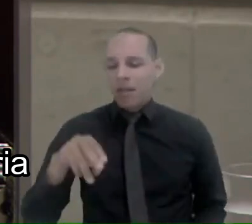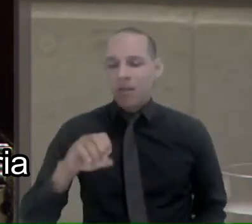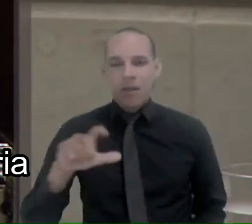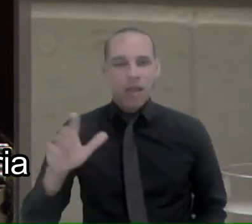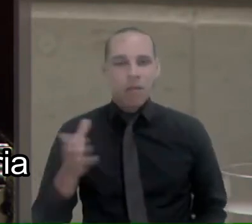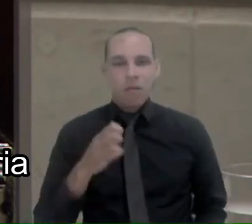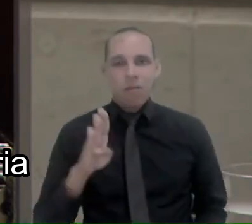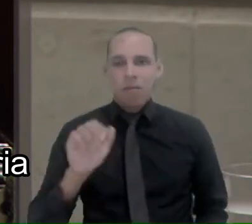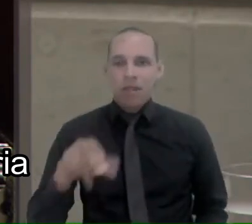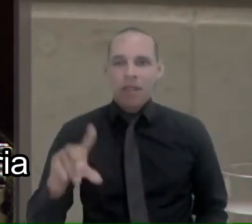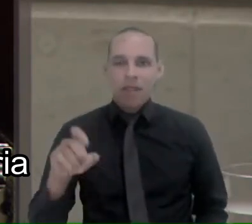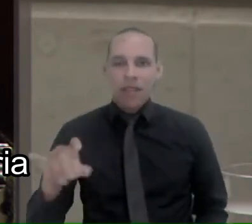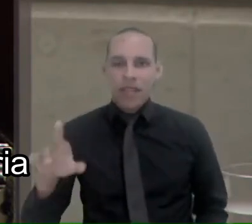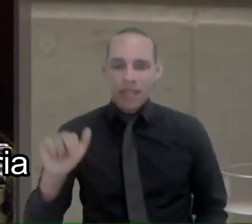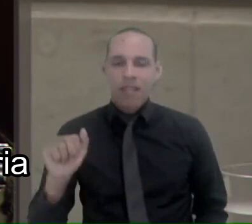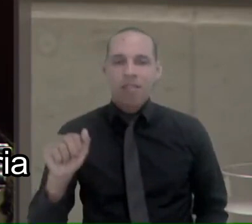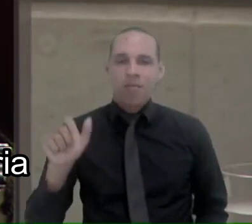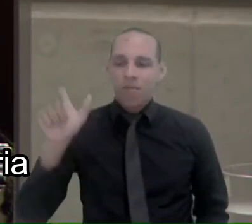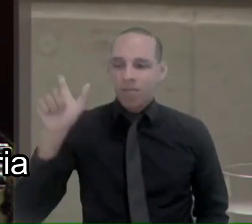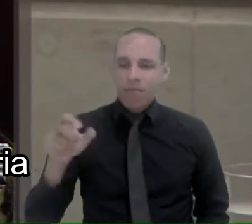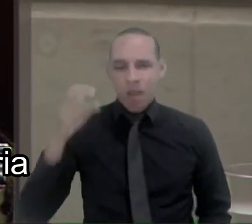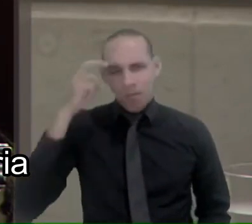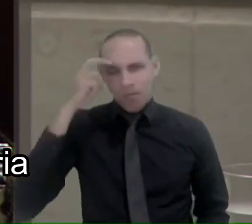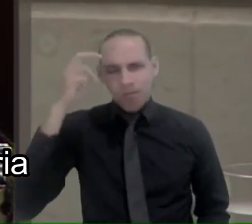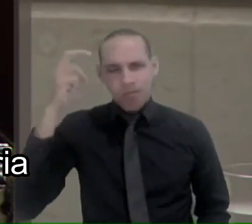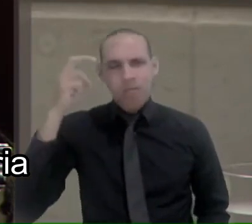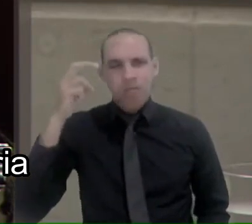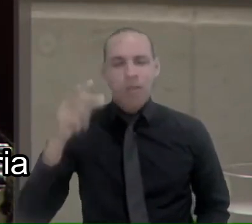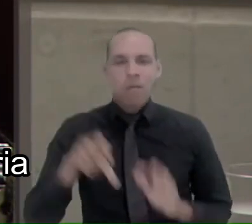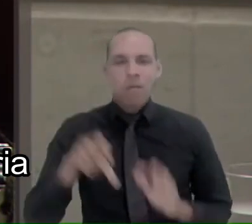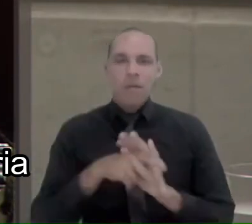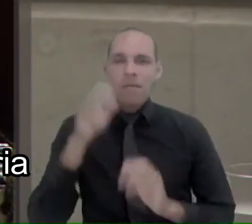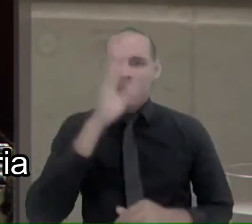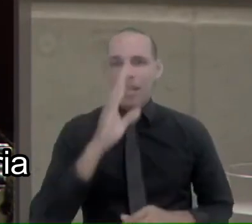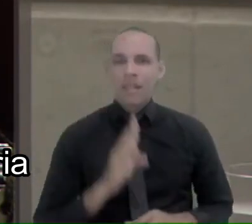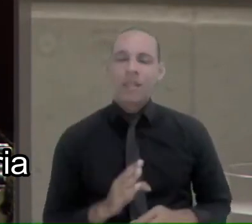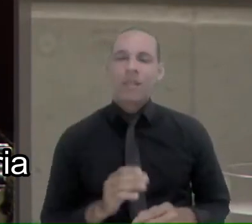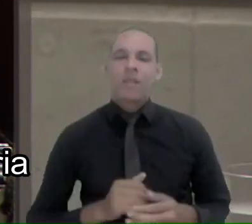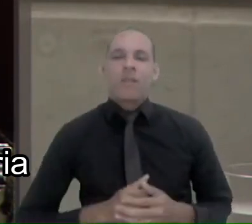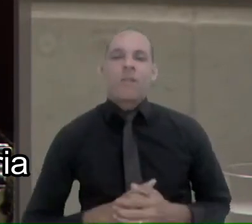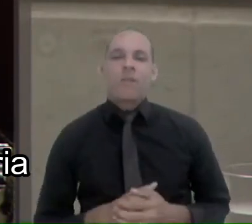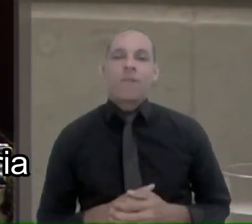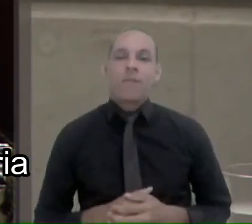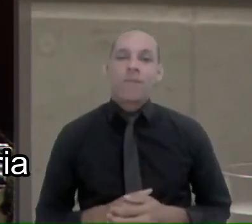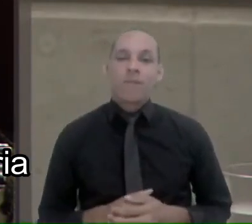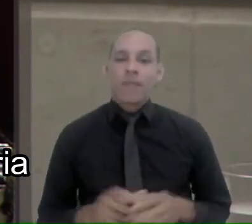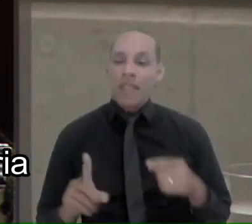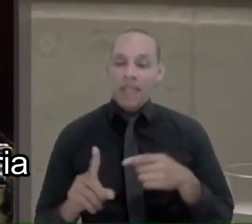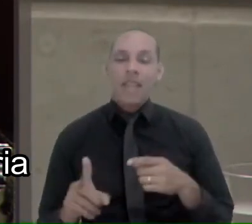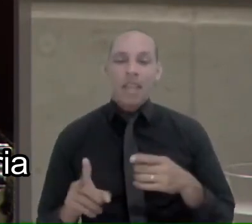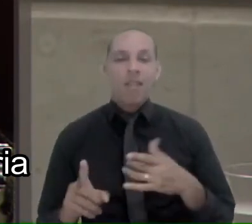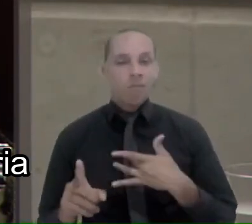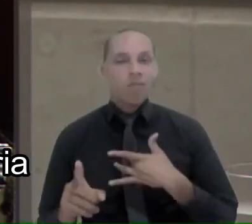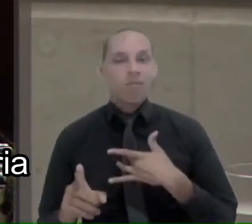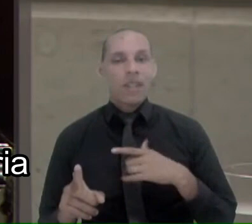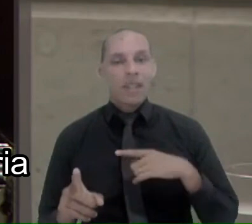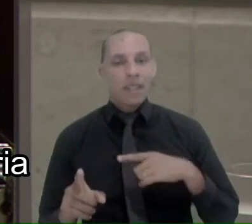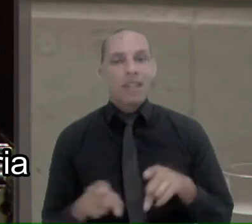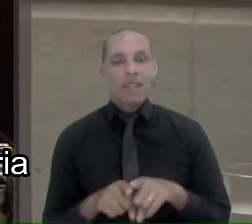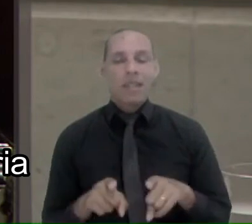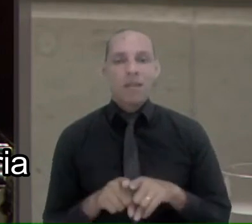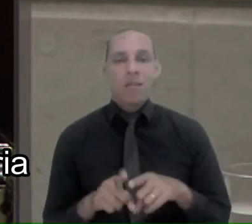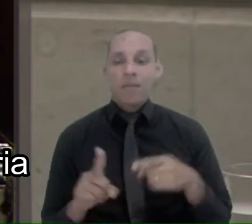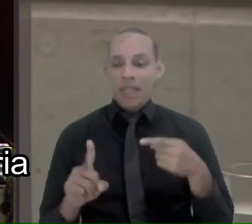uma grande mente brasileira que também era tísica, que também era portadora da tuberculose, em que, no seu